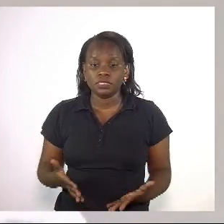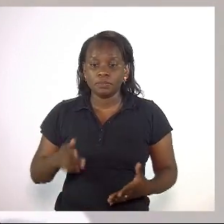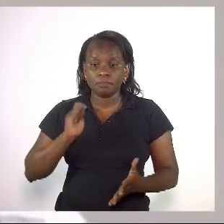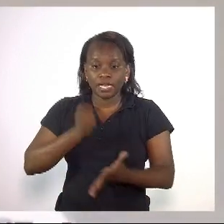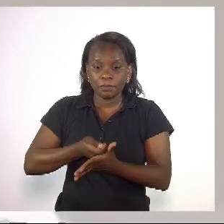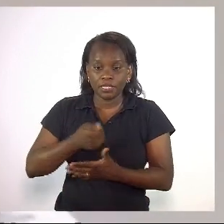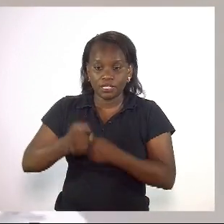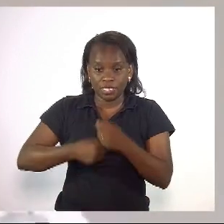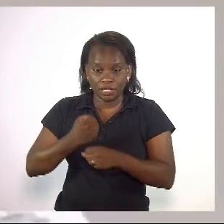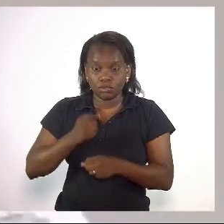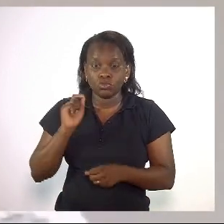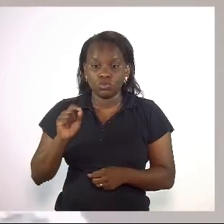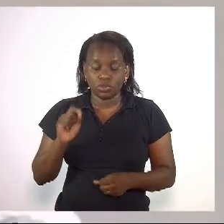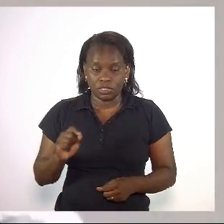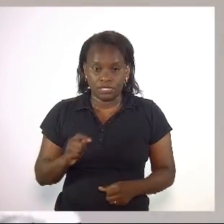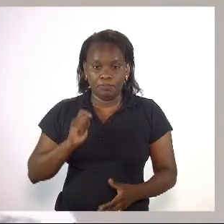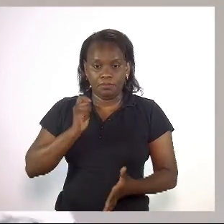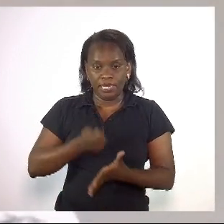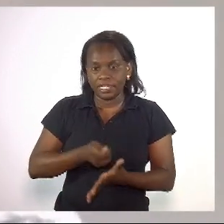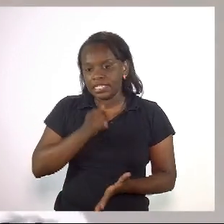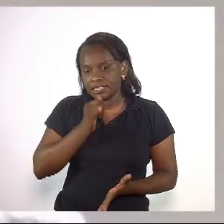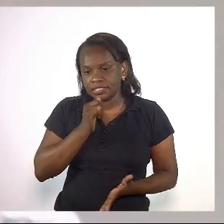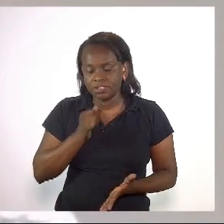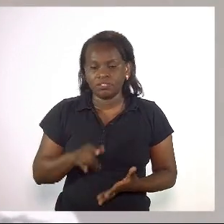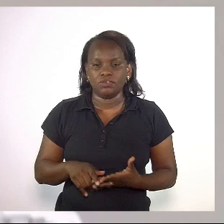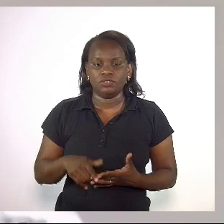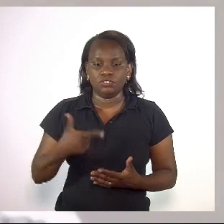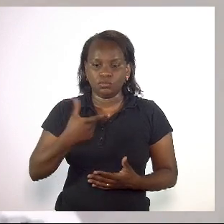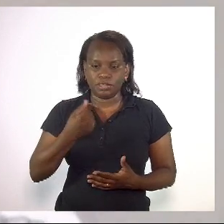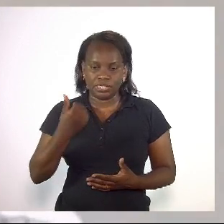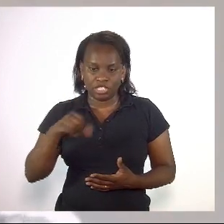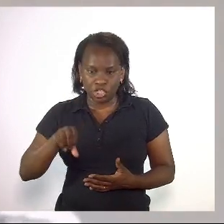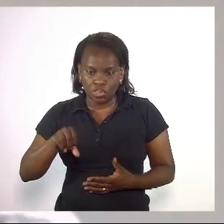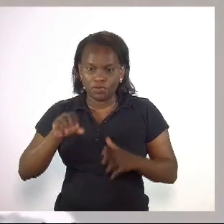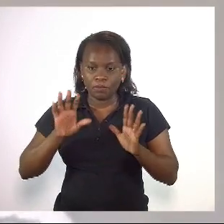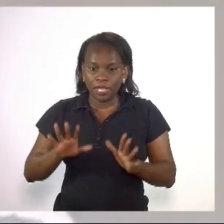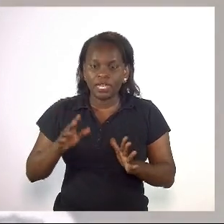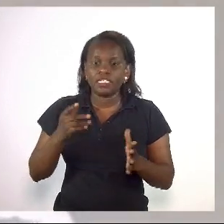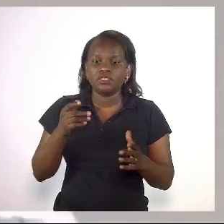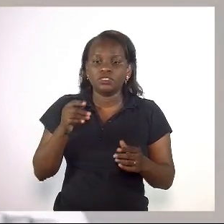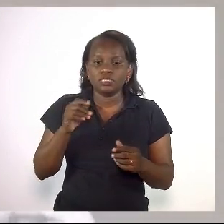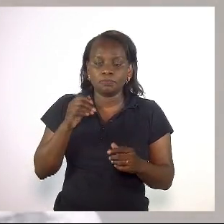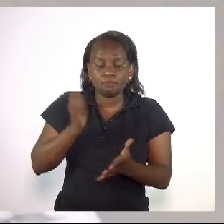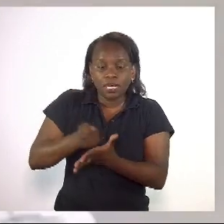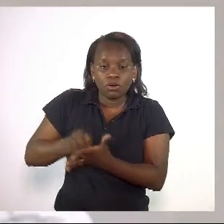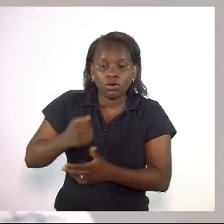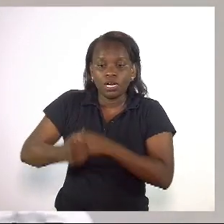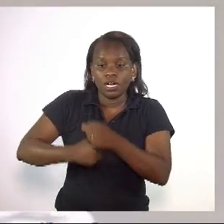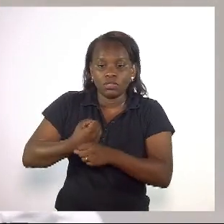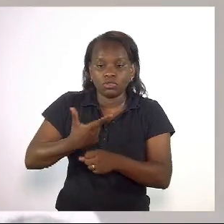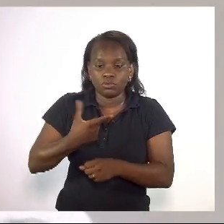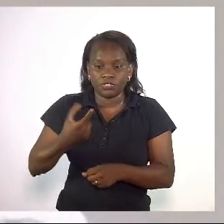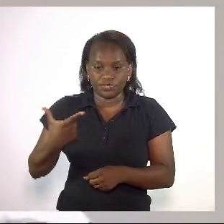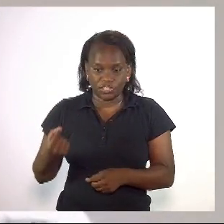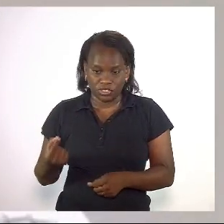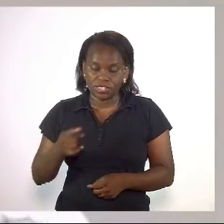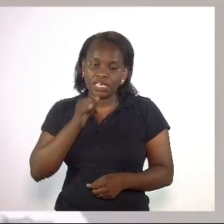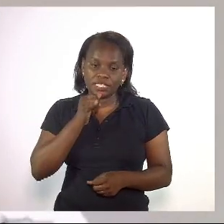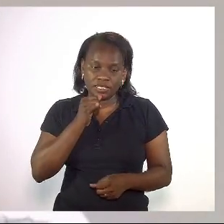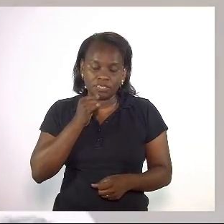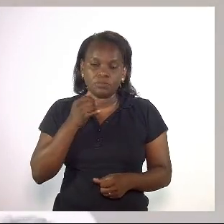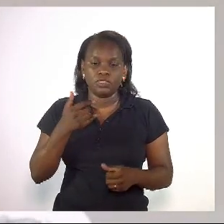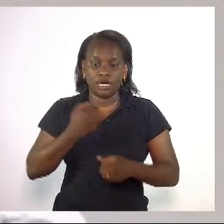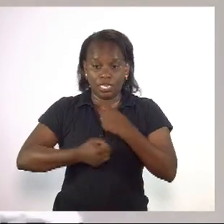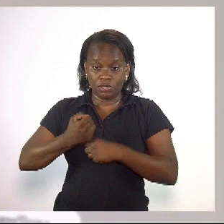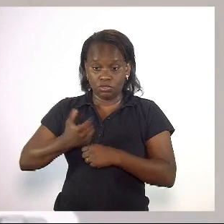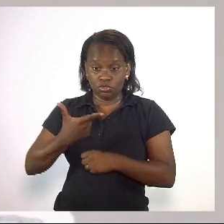exercícios futuros, ou seja, são pagamentos, por exemplo, no ano de 2019, que ocorreram no ano de 2020. O que nós observamos, por exemplo, no ano de